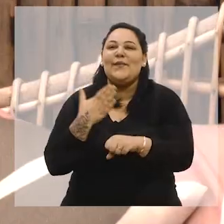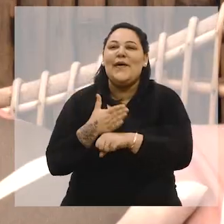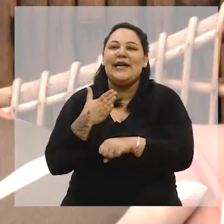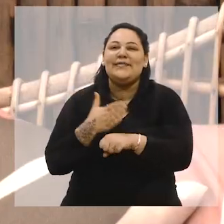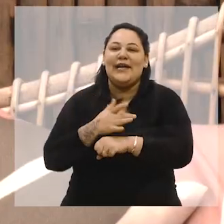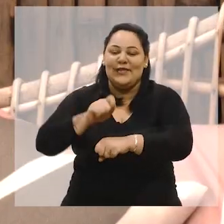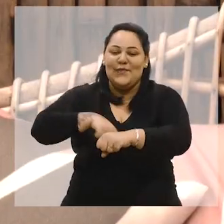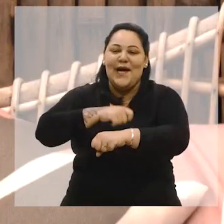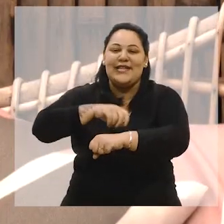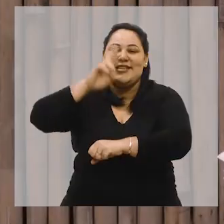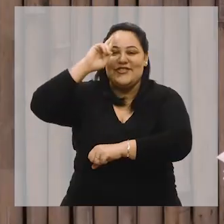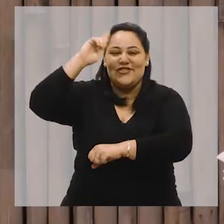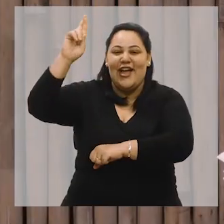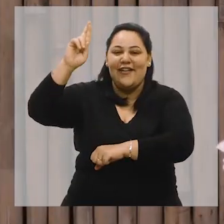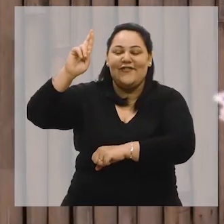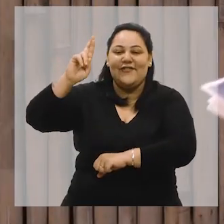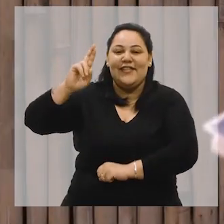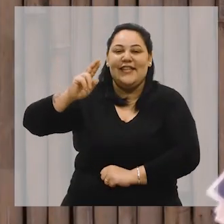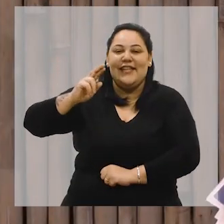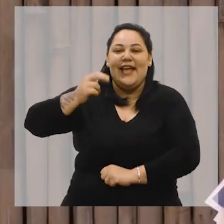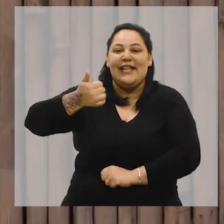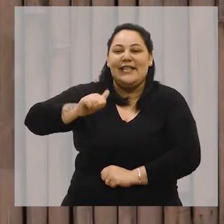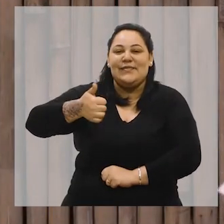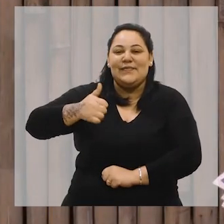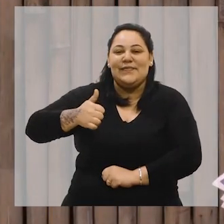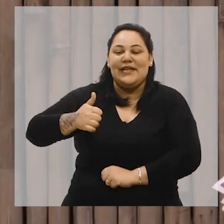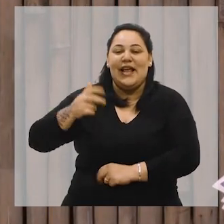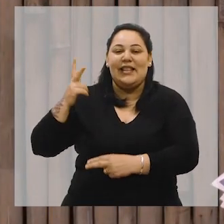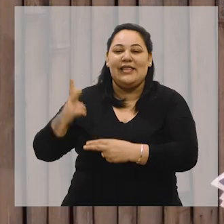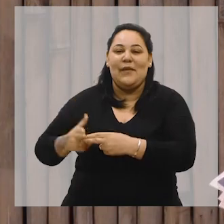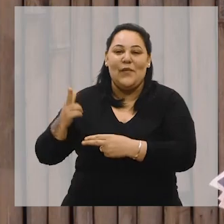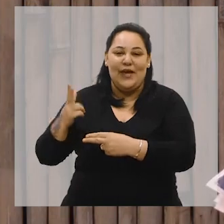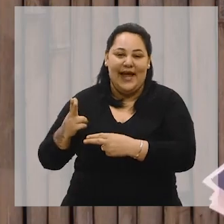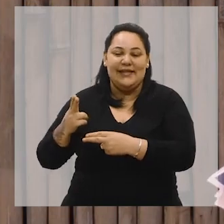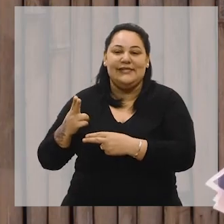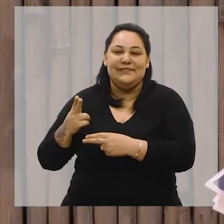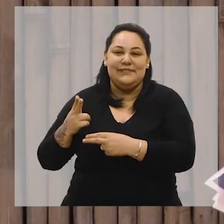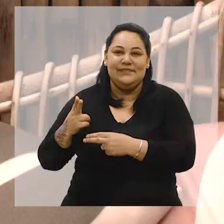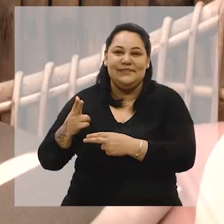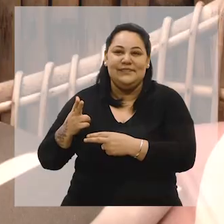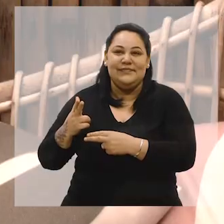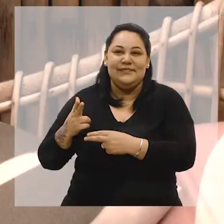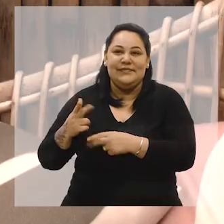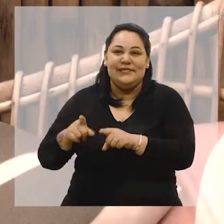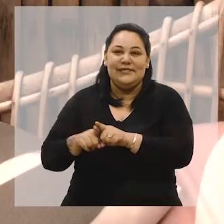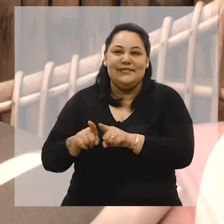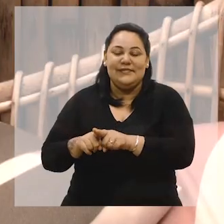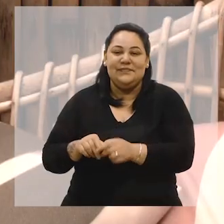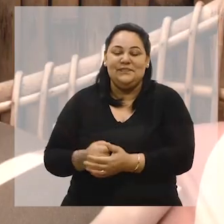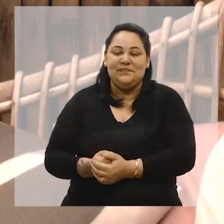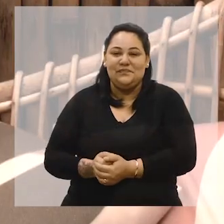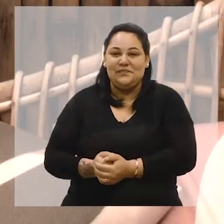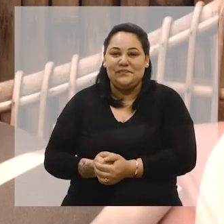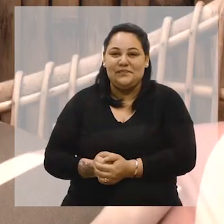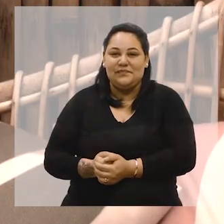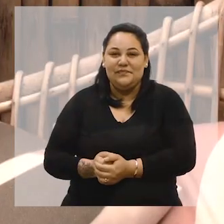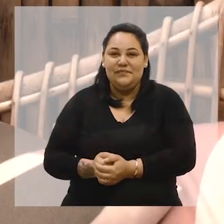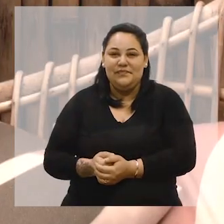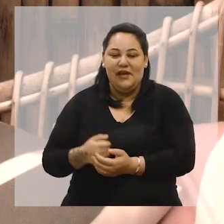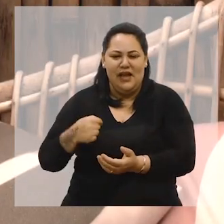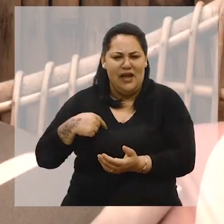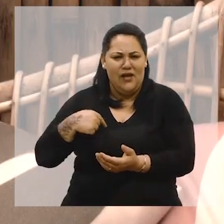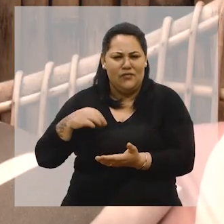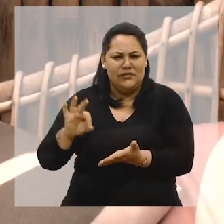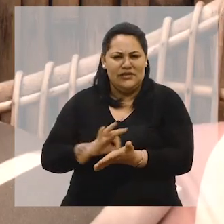do MasterChef, né? A 11ª temporada do MasterChef Brasil. Então, eu me inscrevia